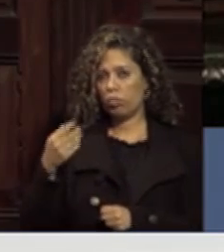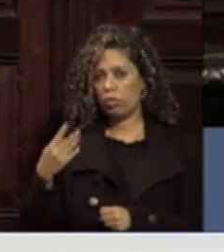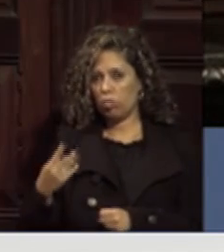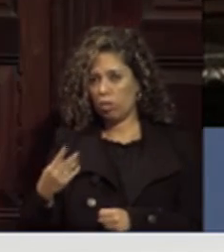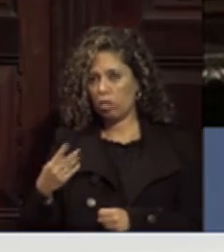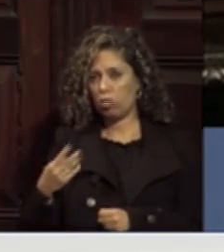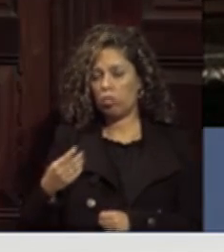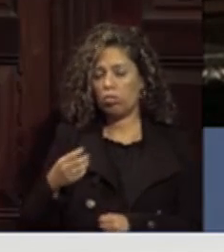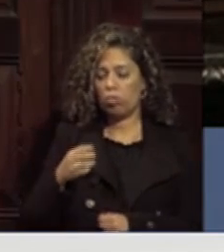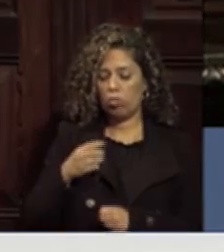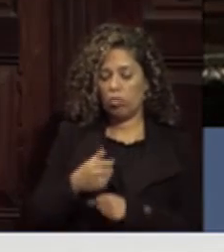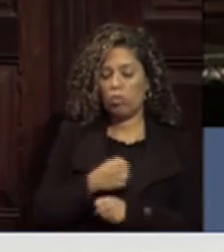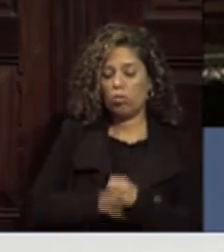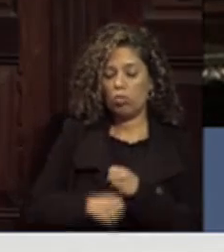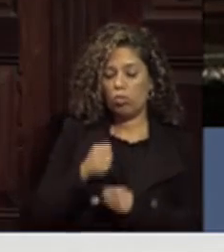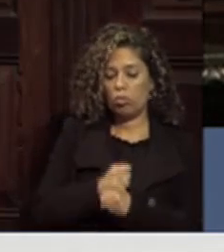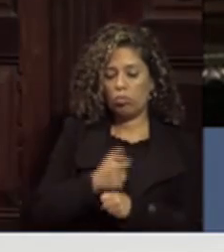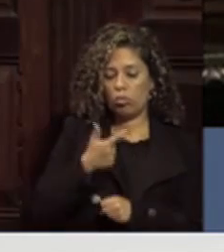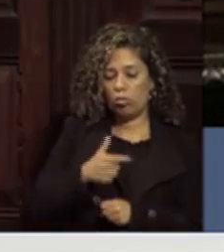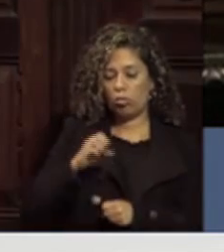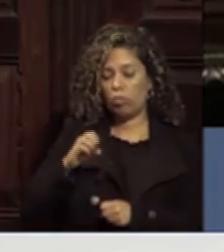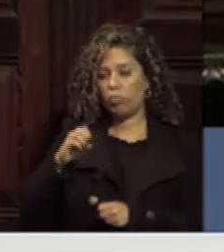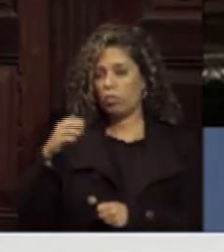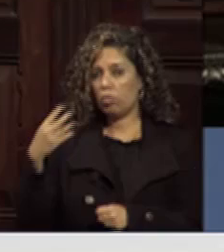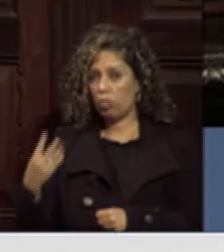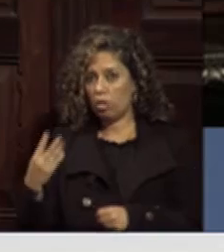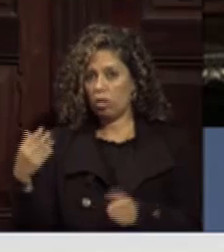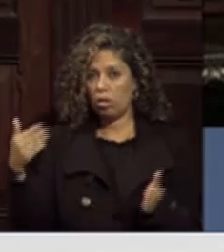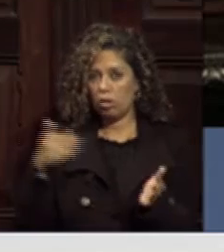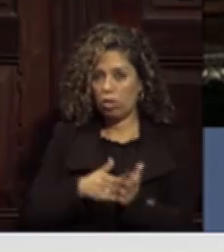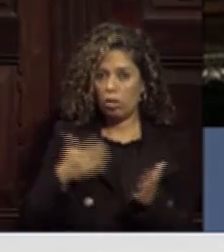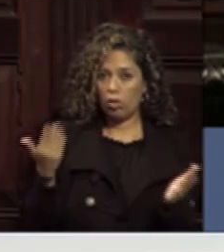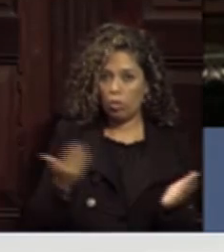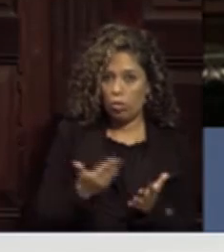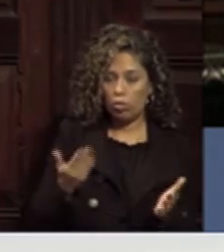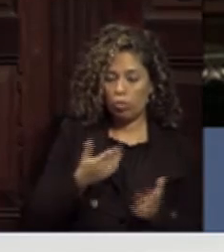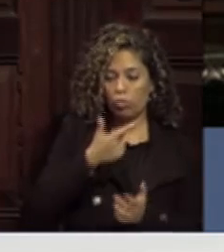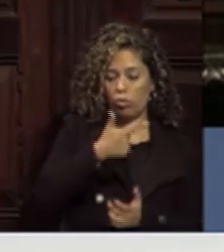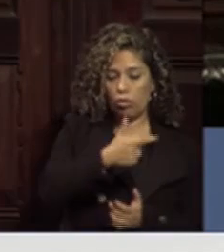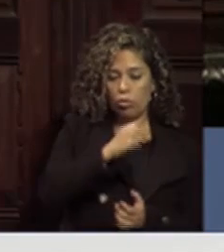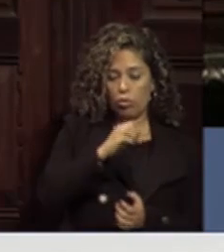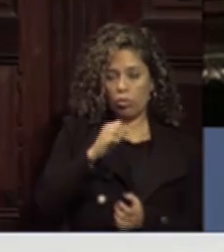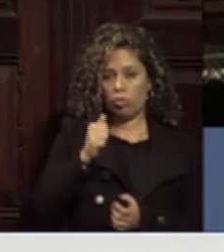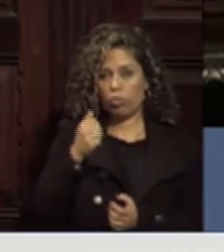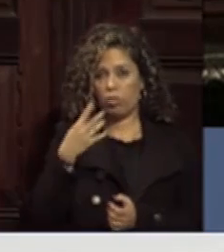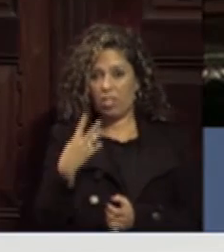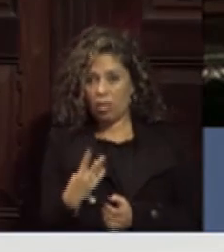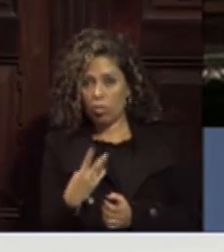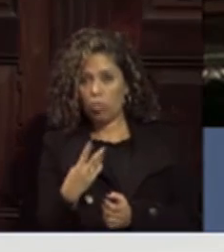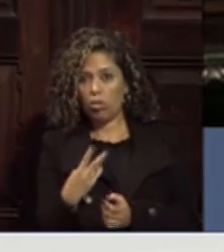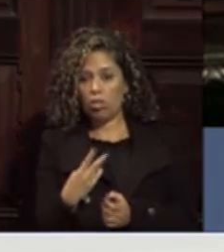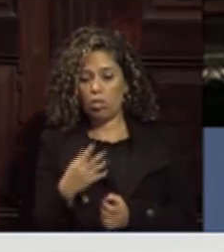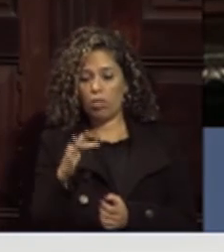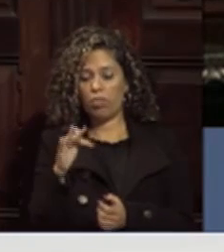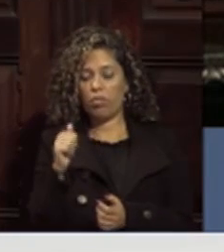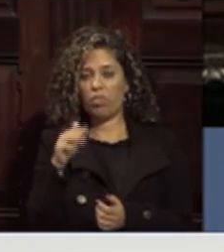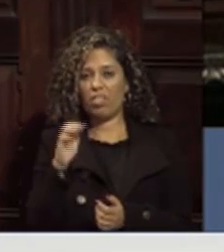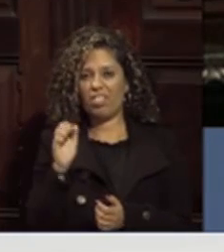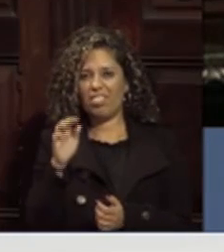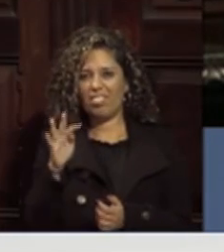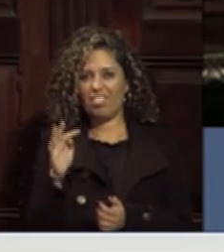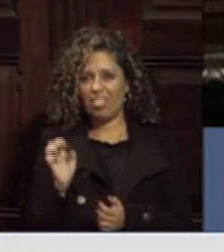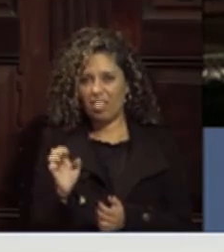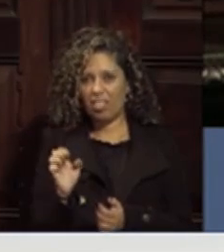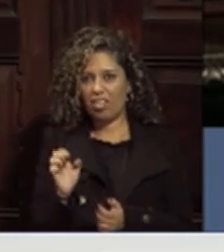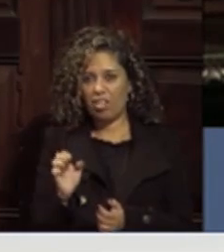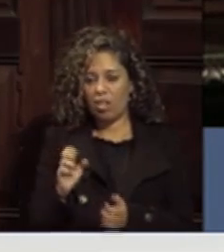2014, a FAETEC já deveria ter assumido todas as escolas agrícolas, porque é lei, o Plano Estadual de Educação é uma lei, e não